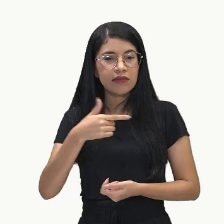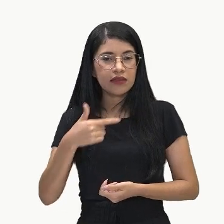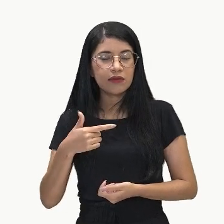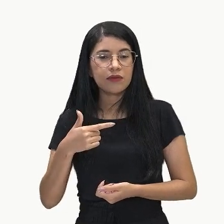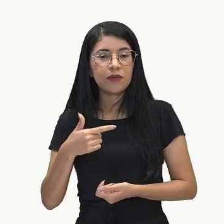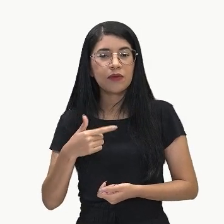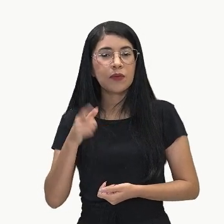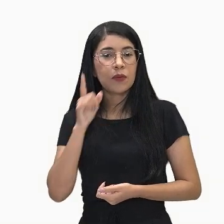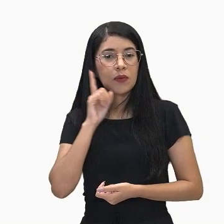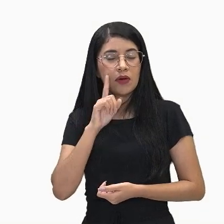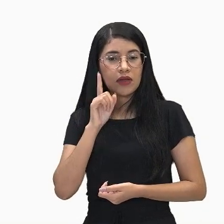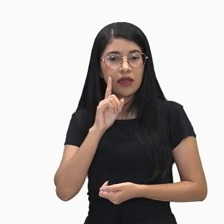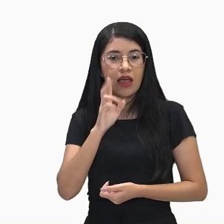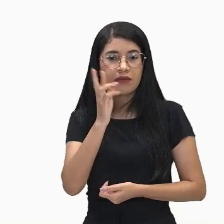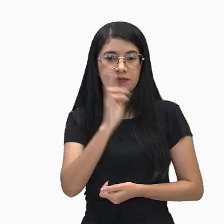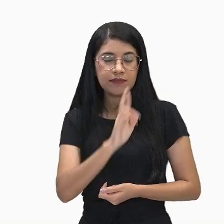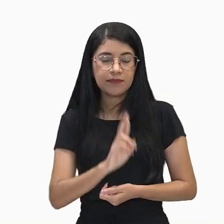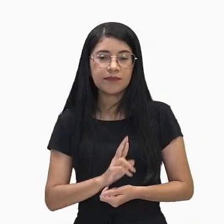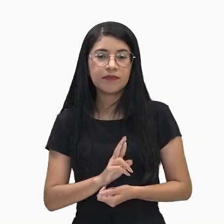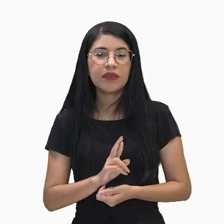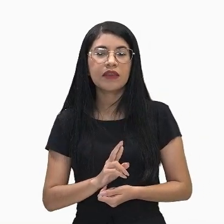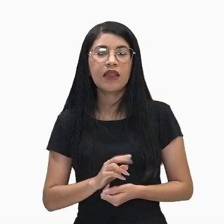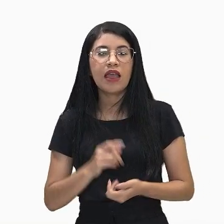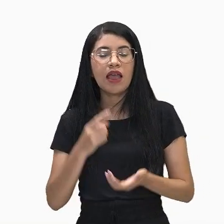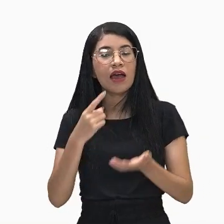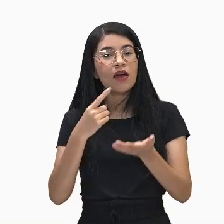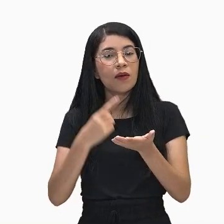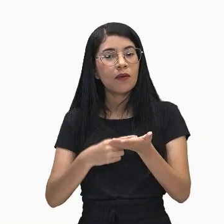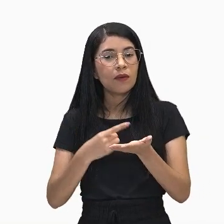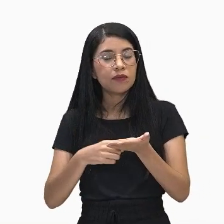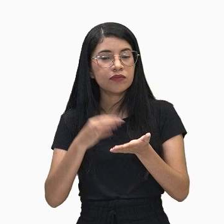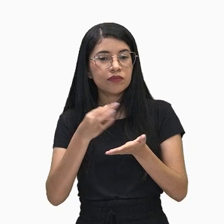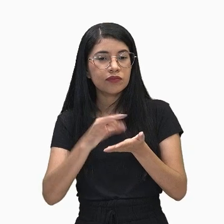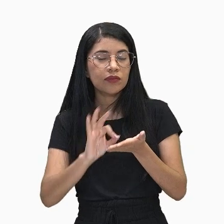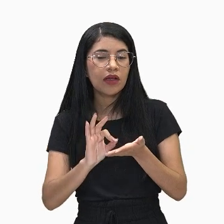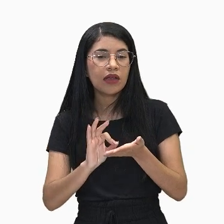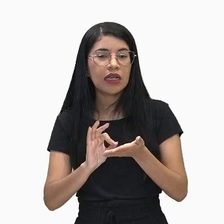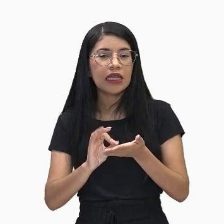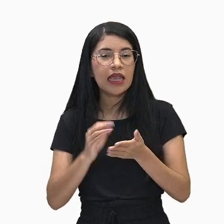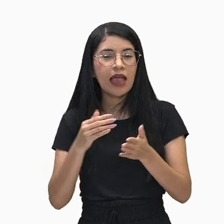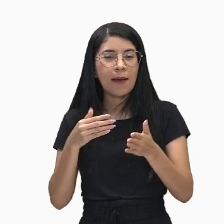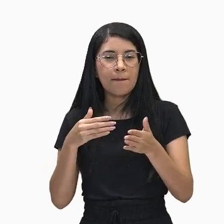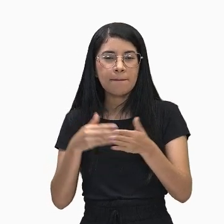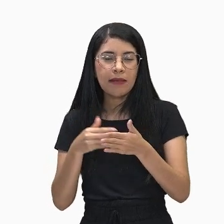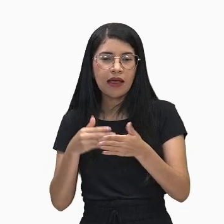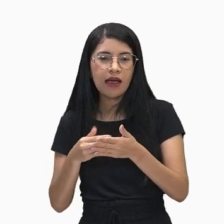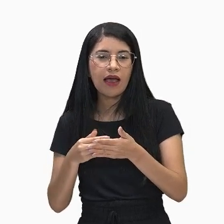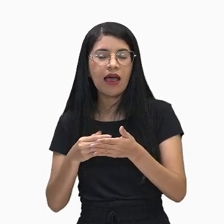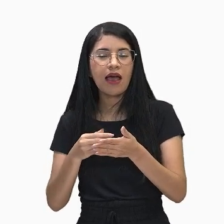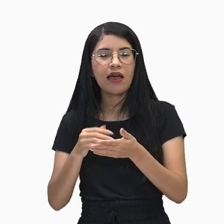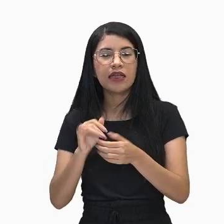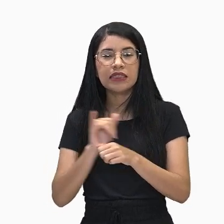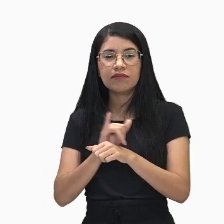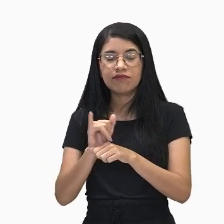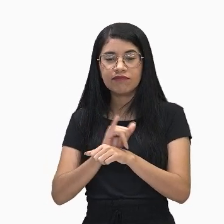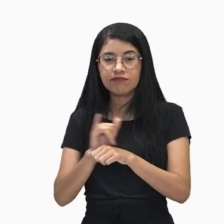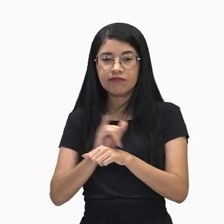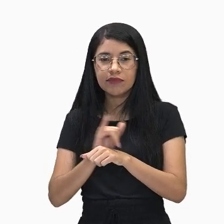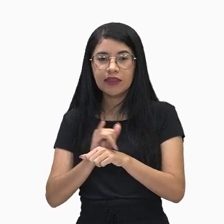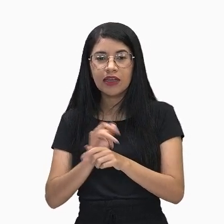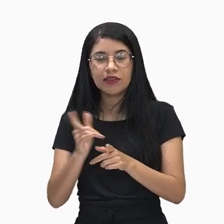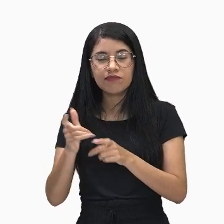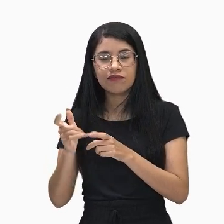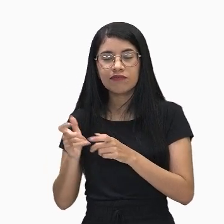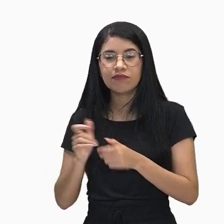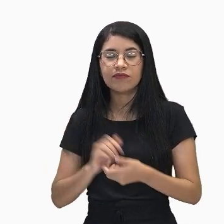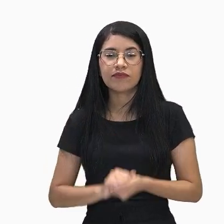1972, Estados Unidos e União Soviética assinaram um tratado de limitação de armas estratégicas, o SALT I.